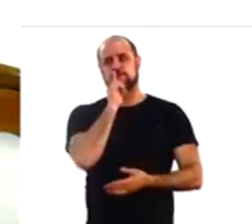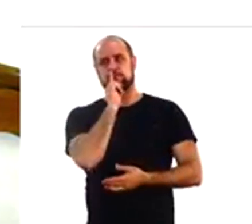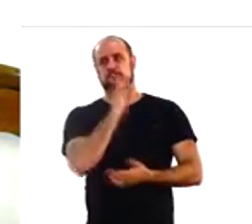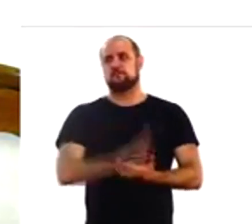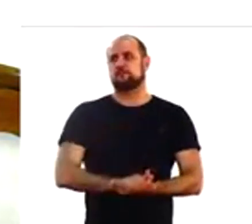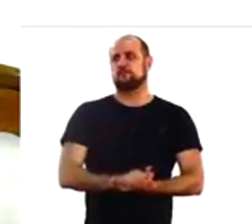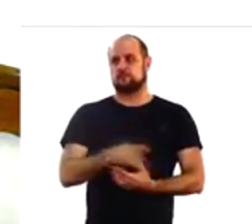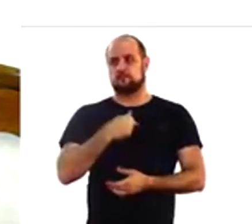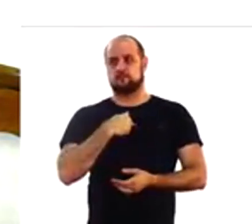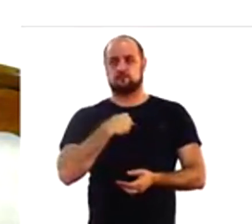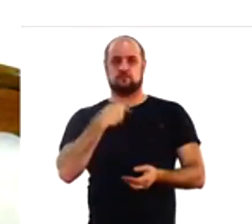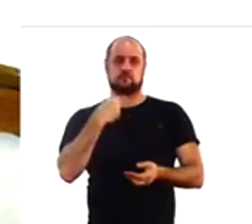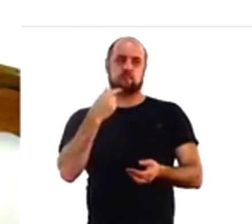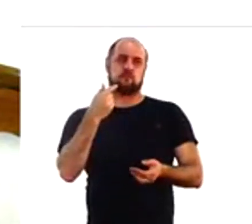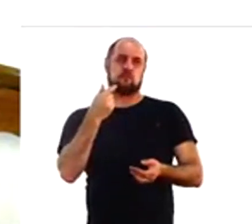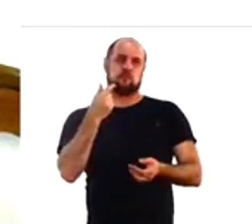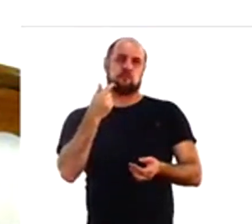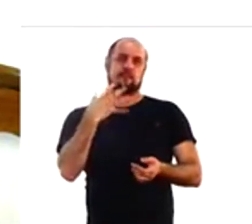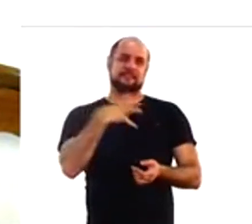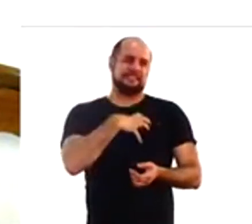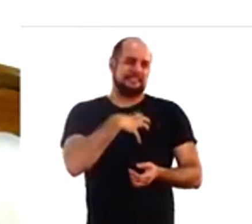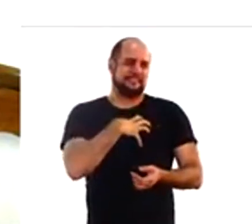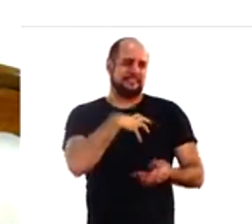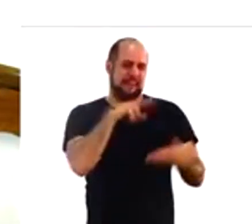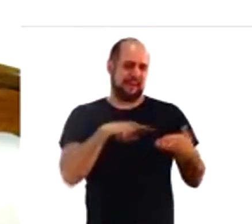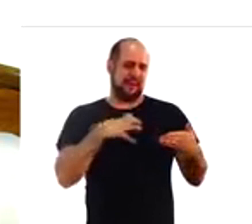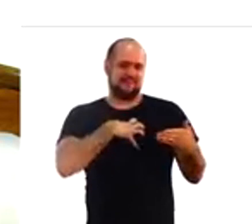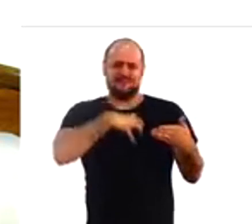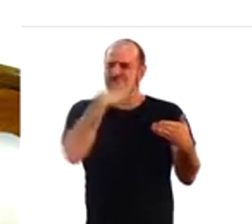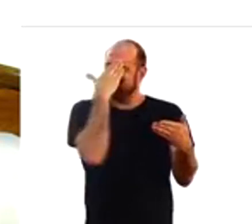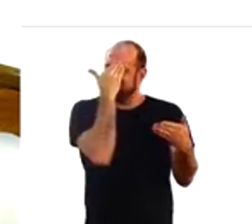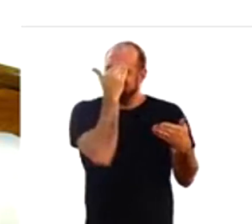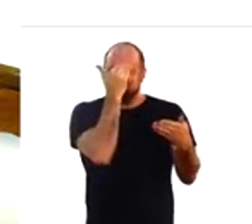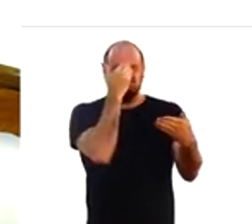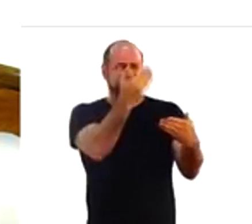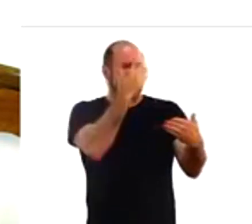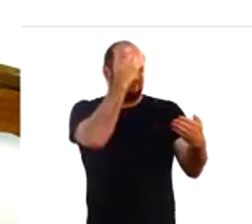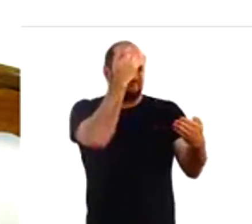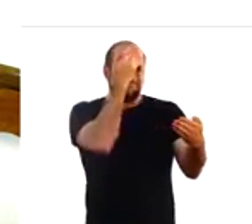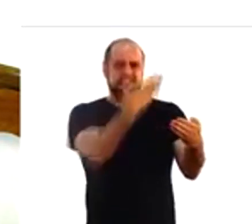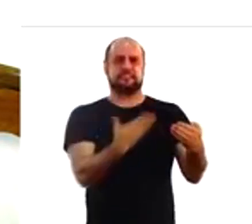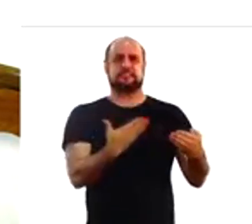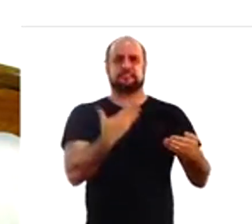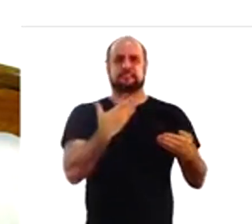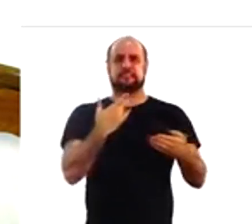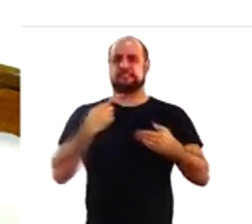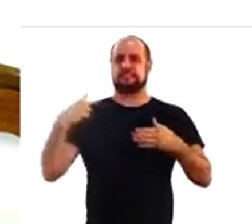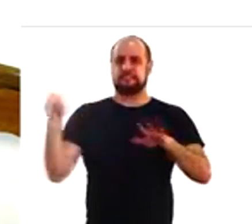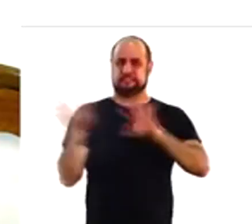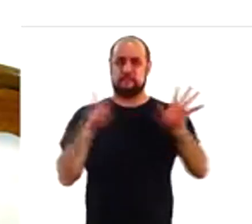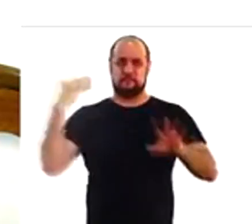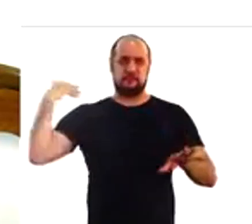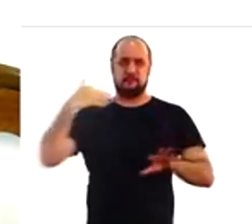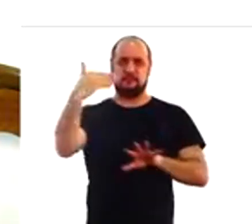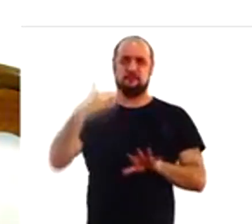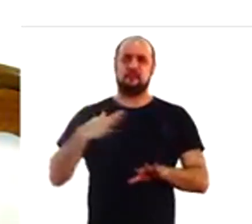eu fui visitado por um senso de gratidão tão grande enquanto estudava esse texto durante toda esta semana, que a